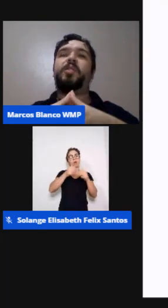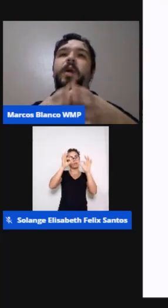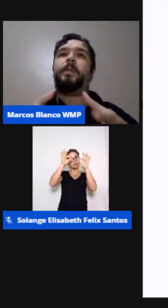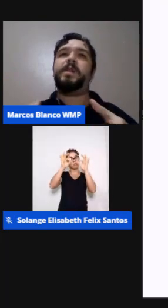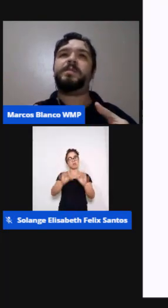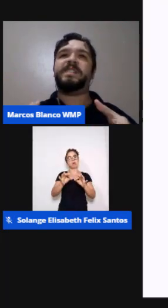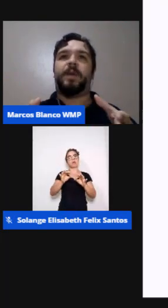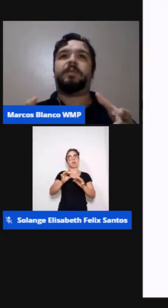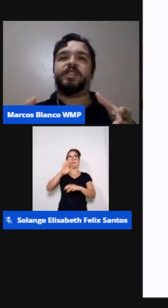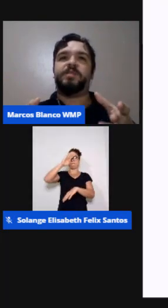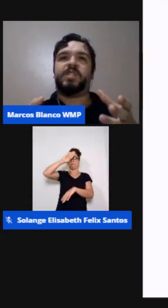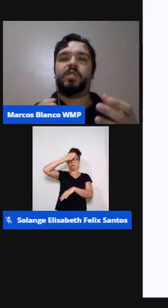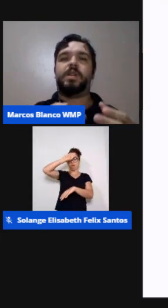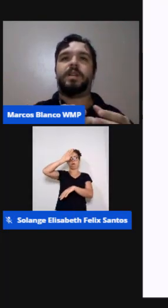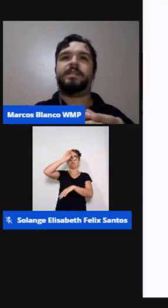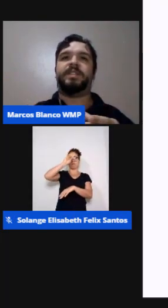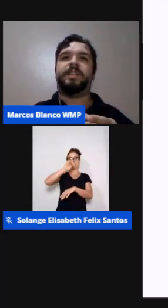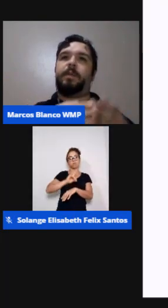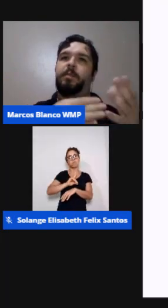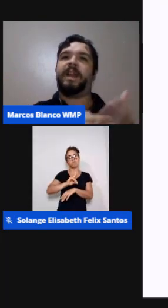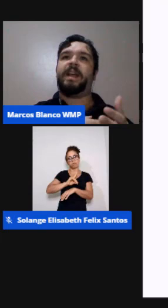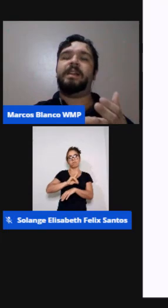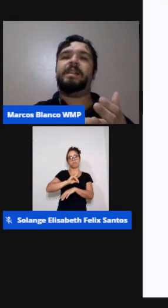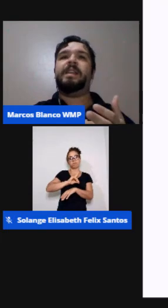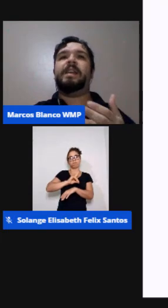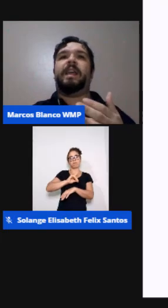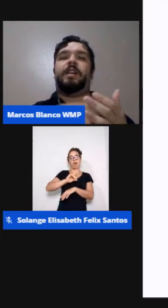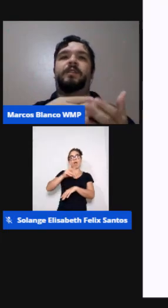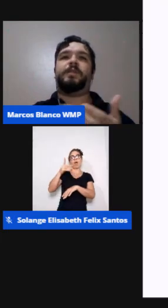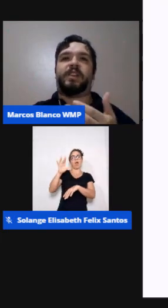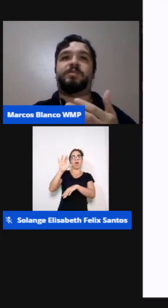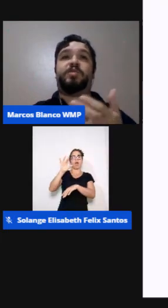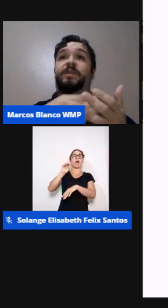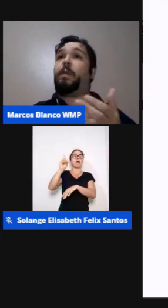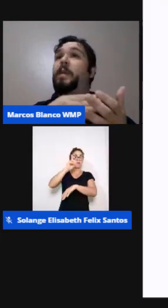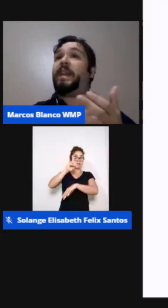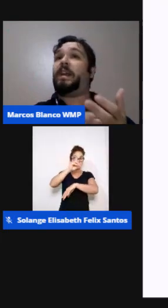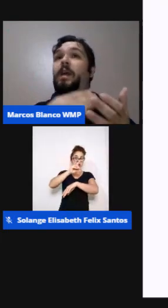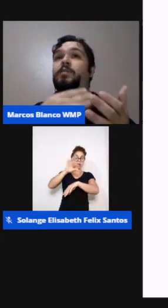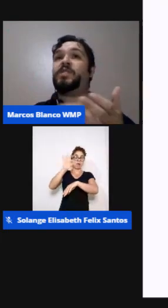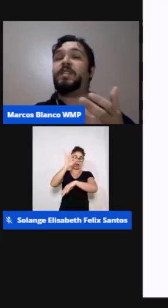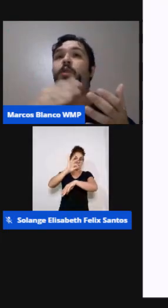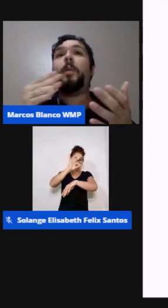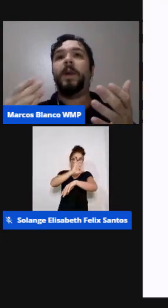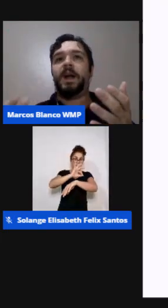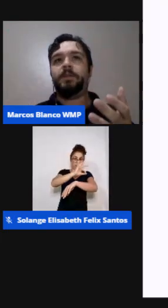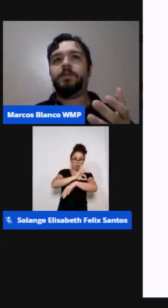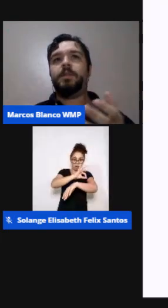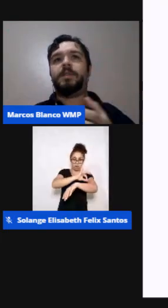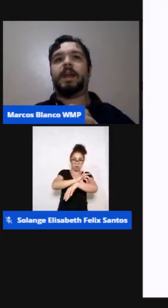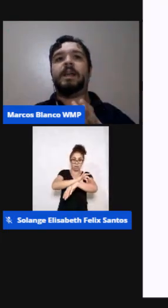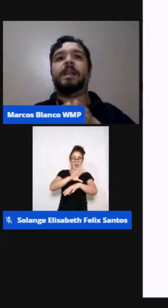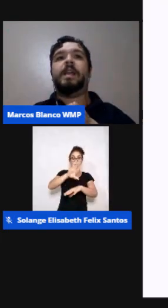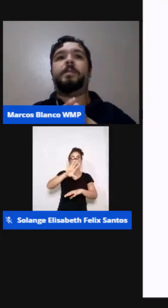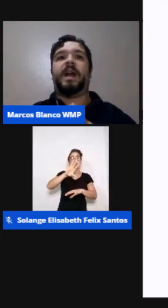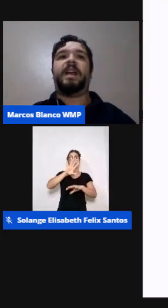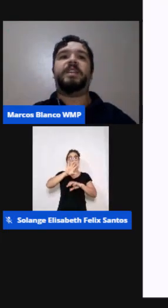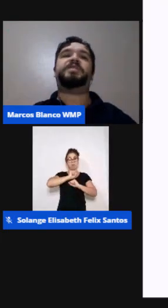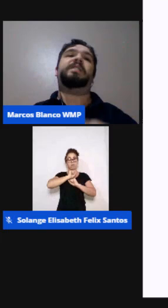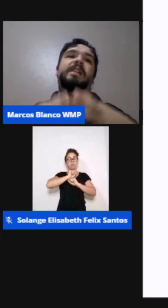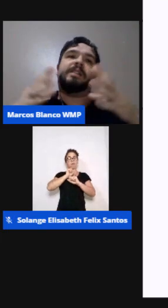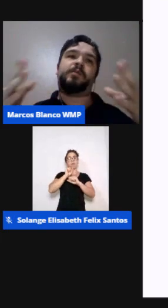o Aedes não é o principal transmissor de febre amarela, ele é o transmissor de febre amarela do ciclo urbano,